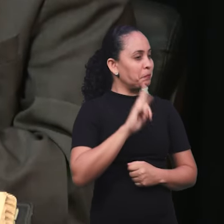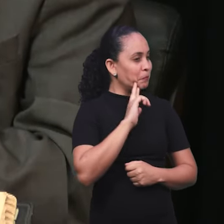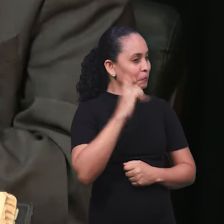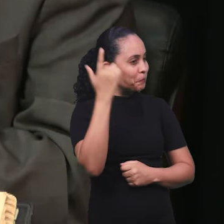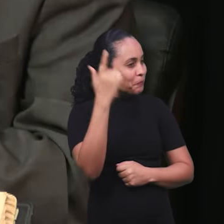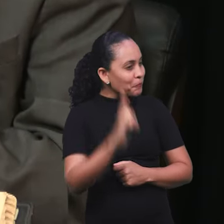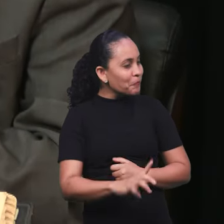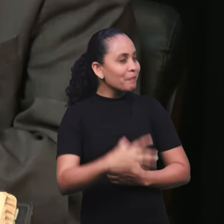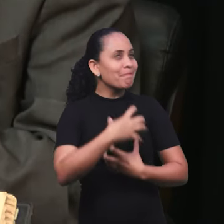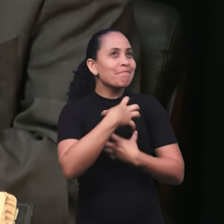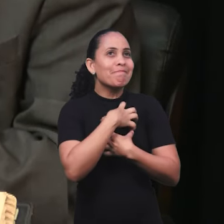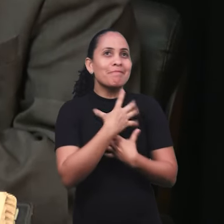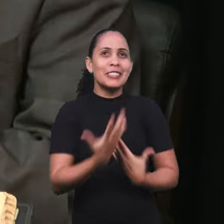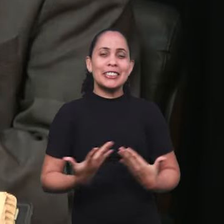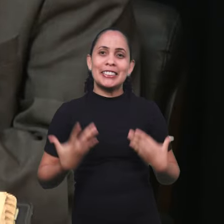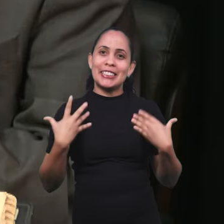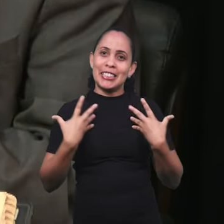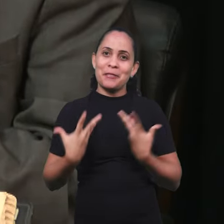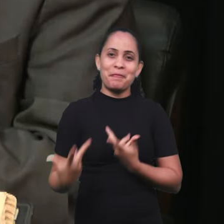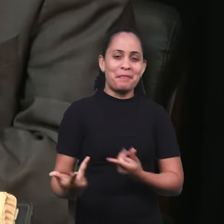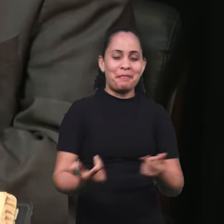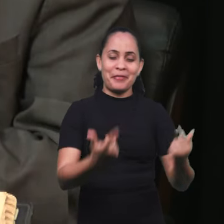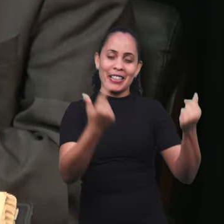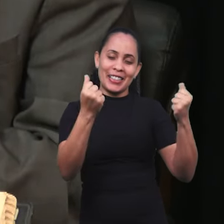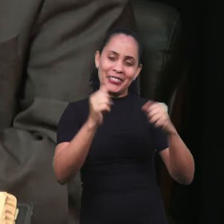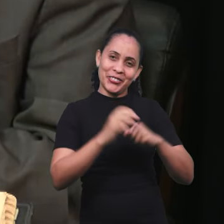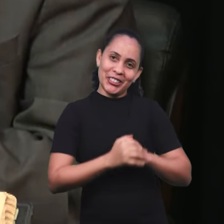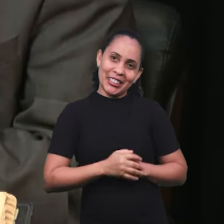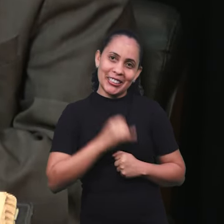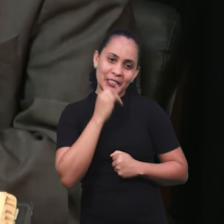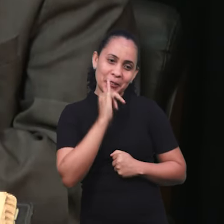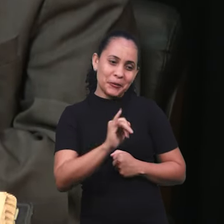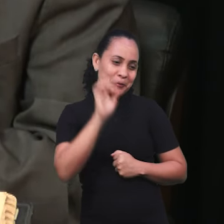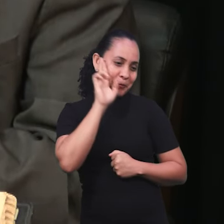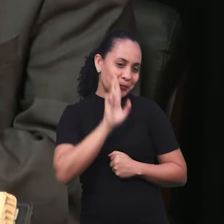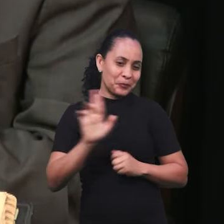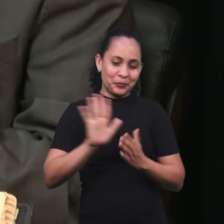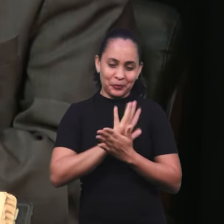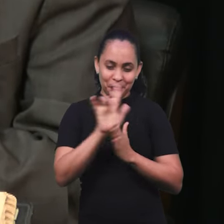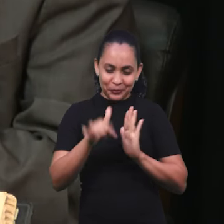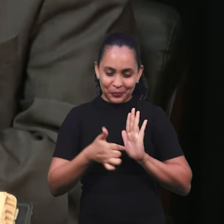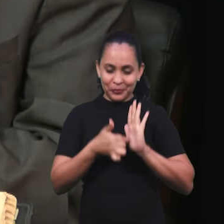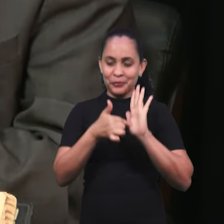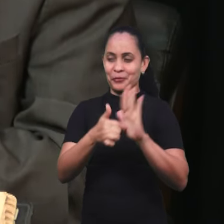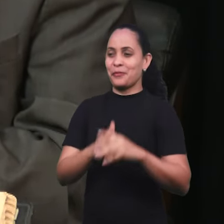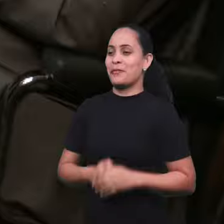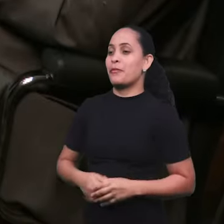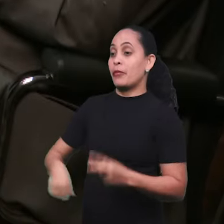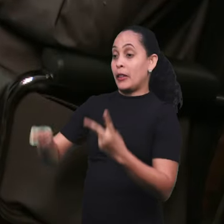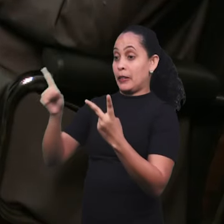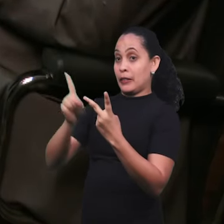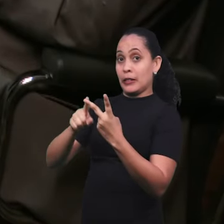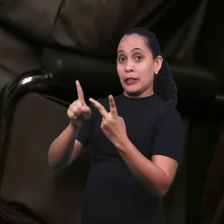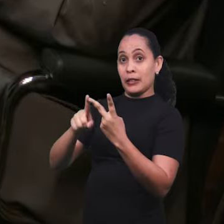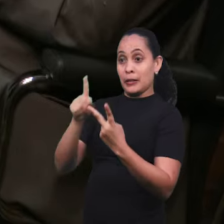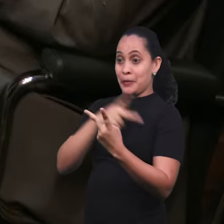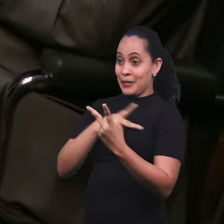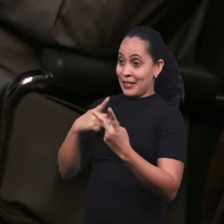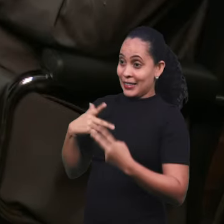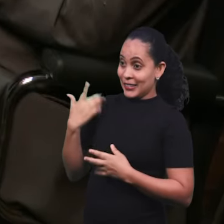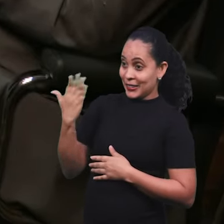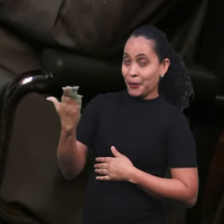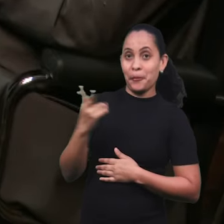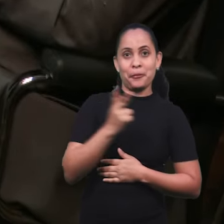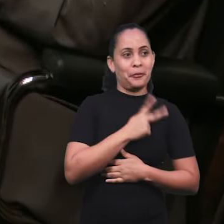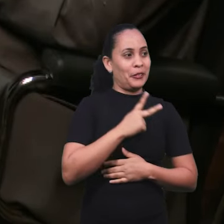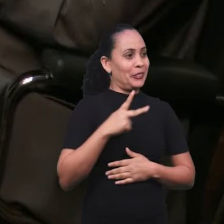uma vez na alegria maravilhosa, tremenda de falar sobre o Senhor, sobre a palavra. Amém. Jesus. Pastor Wallace Rosete, Pai Senhor Wallace.